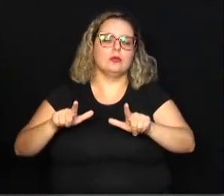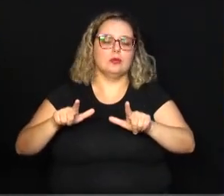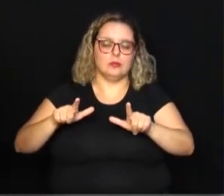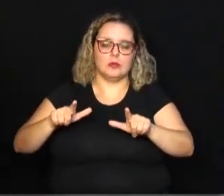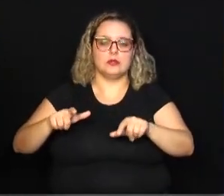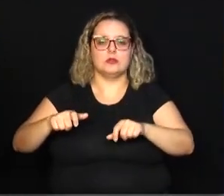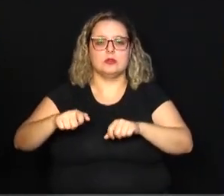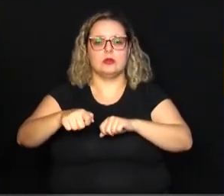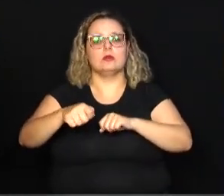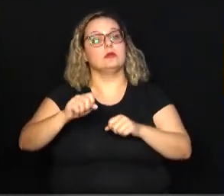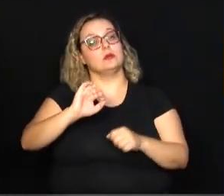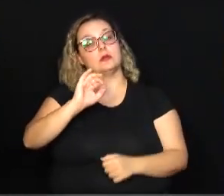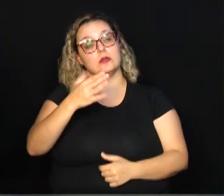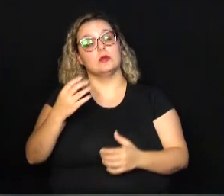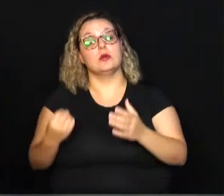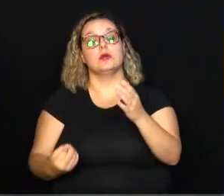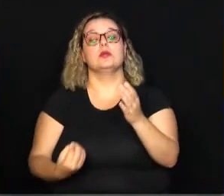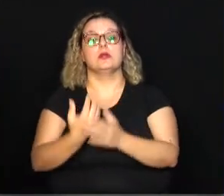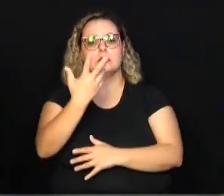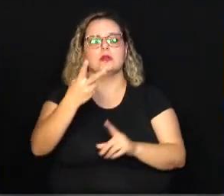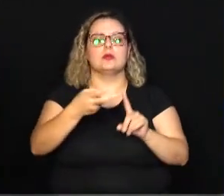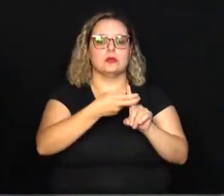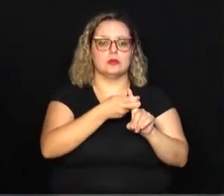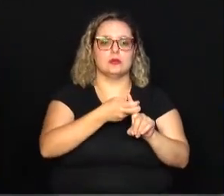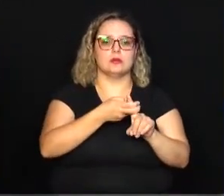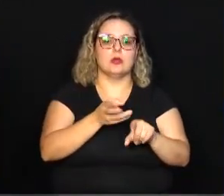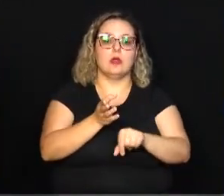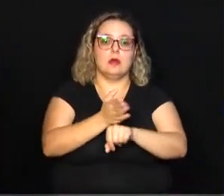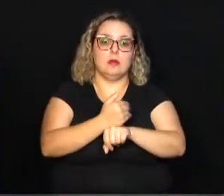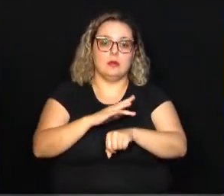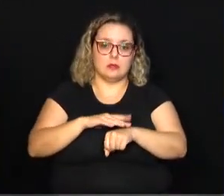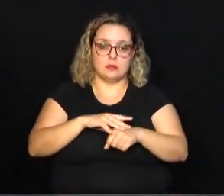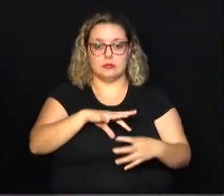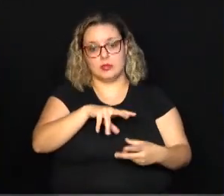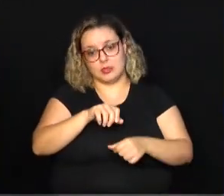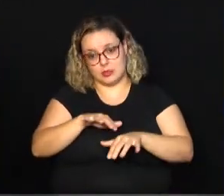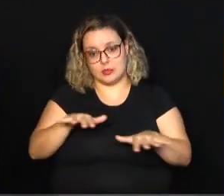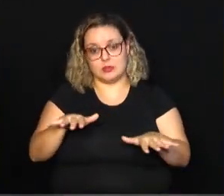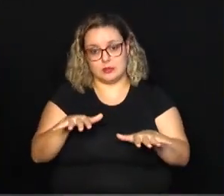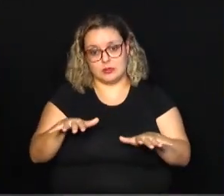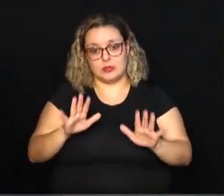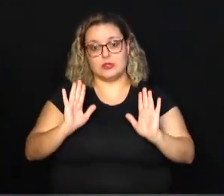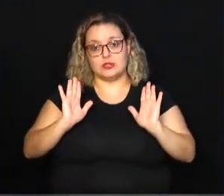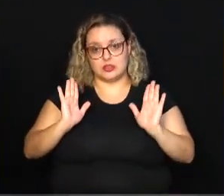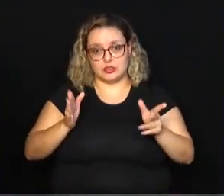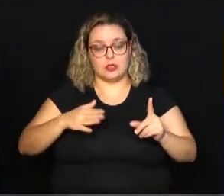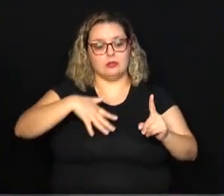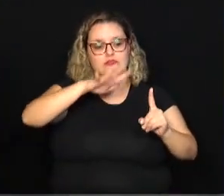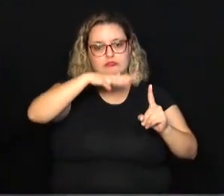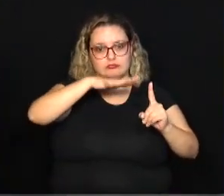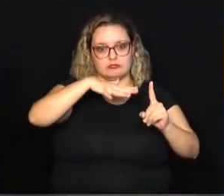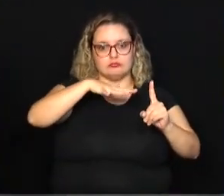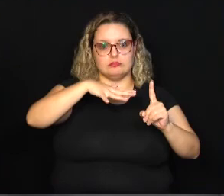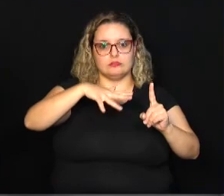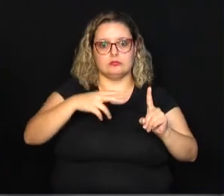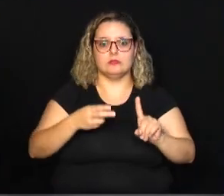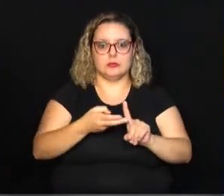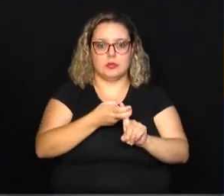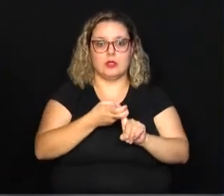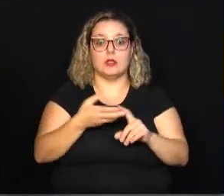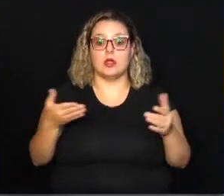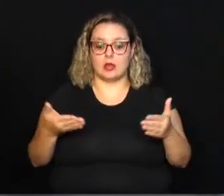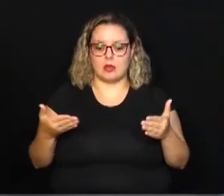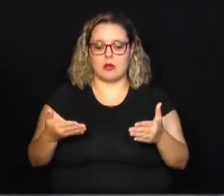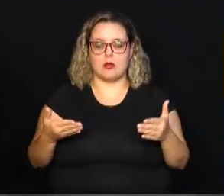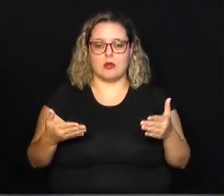isso. Então, pré-pandemia, eu já admirava o SUS, parece que o SUS ganha um pouquinho mais de respeito com a pandemia. E como